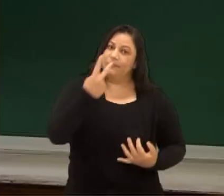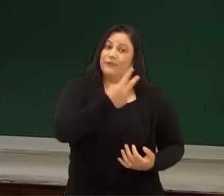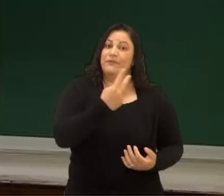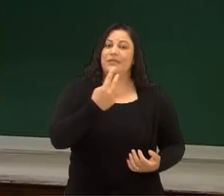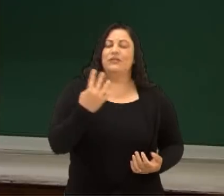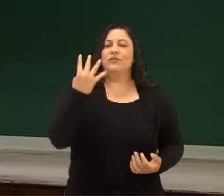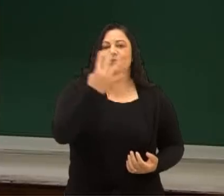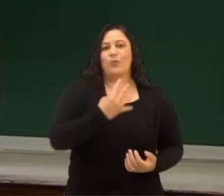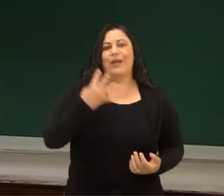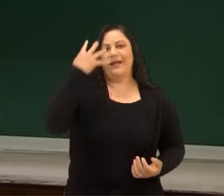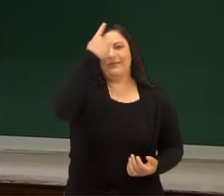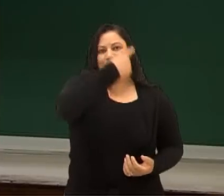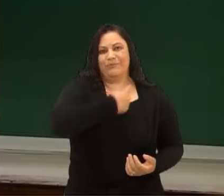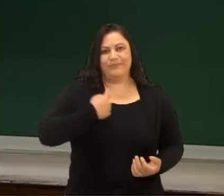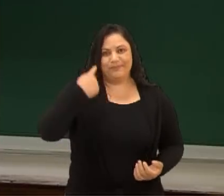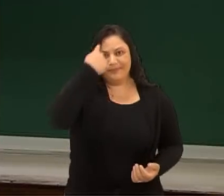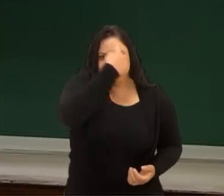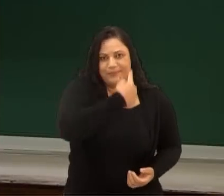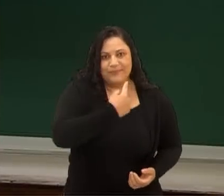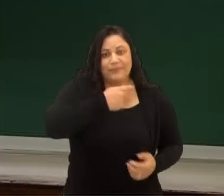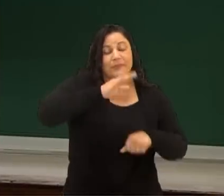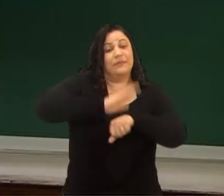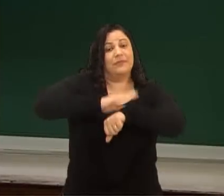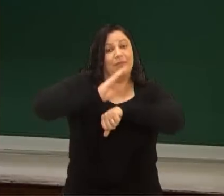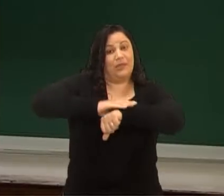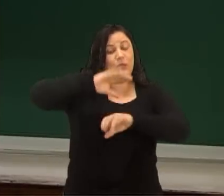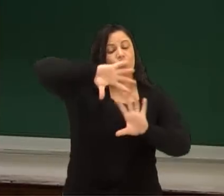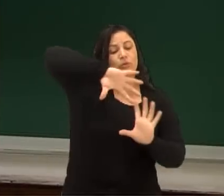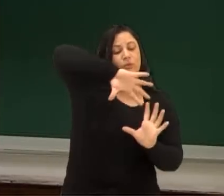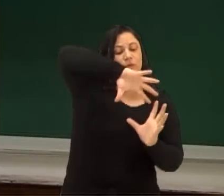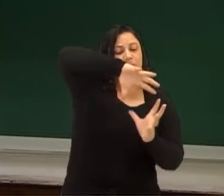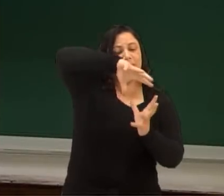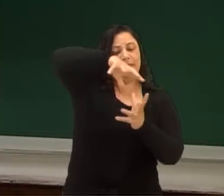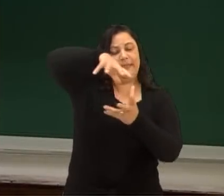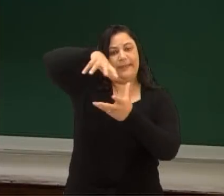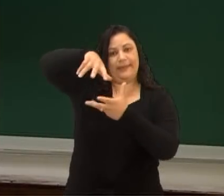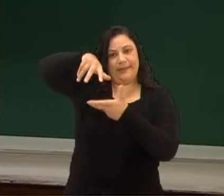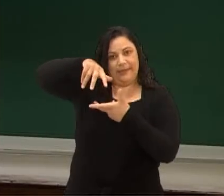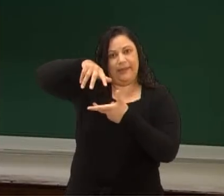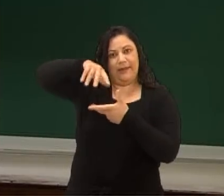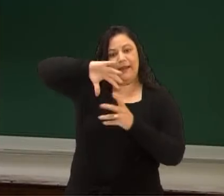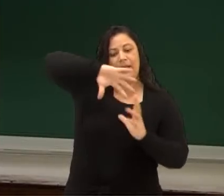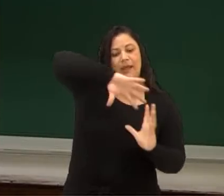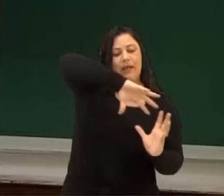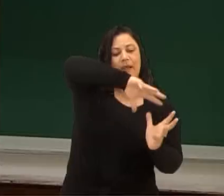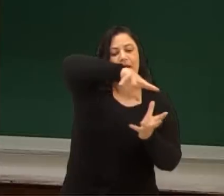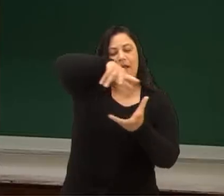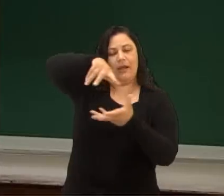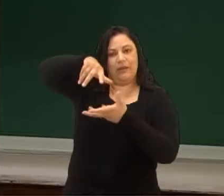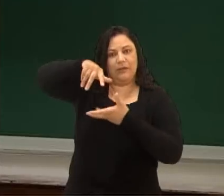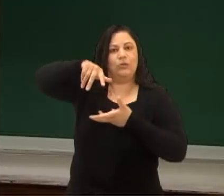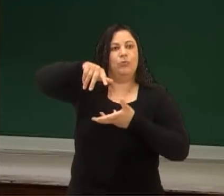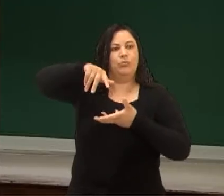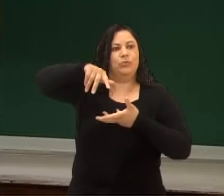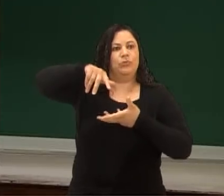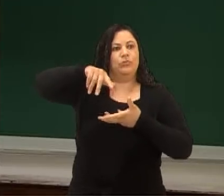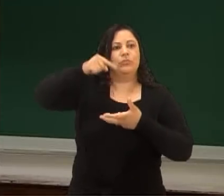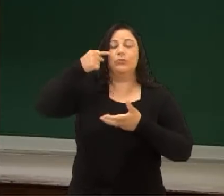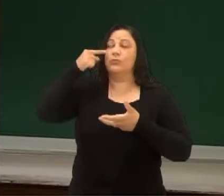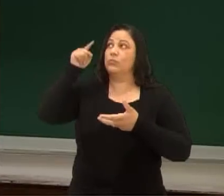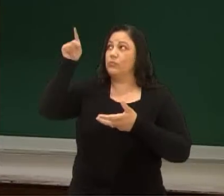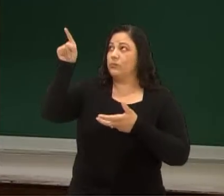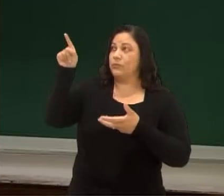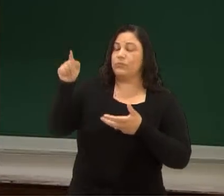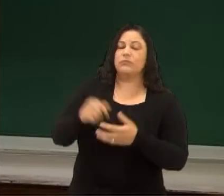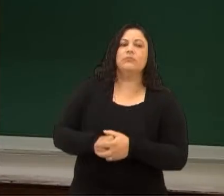Terra leva para dar esse giro em torno dela mesma, em torno do seu próprio eixo. A imagem aqui mostra isso para a gente. Então, a face da Terra que